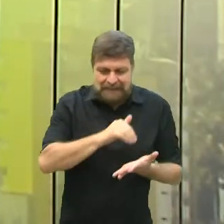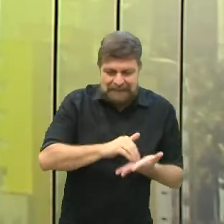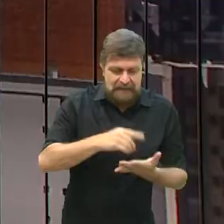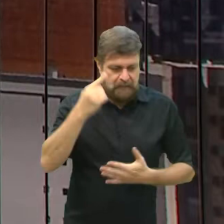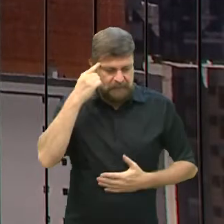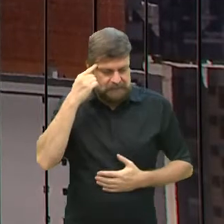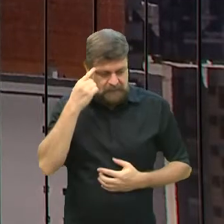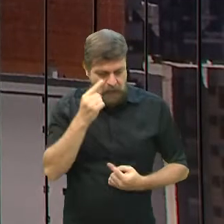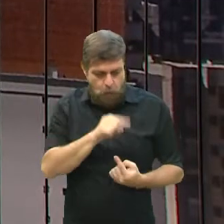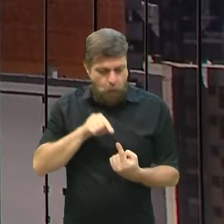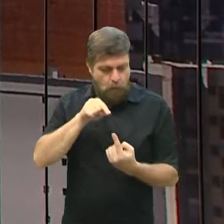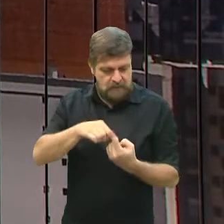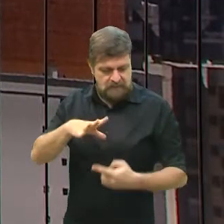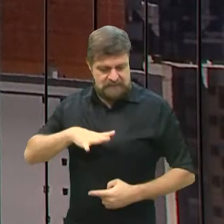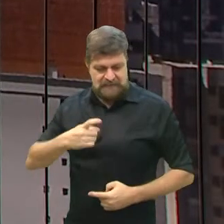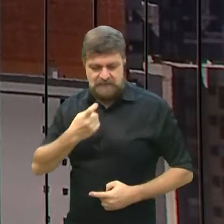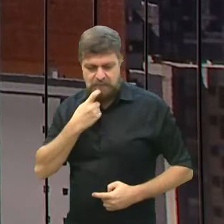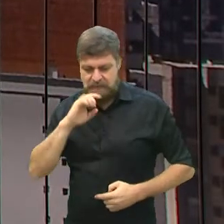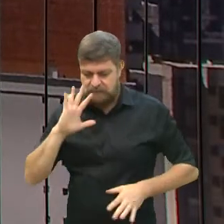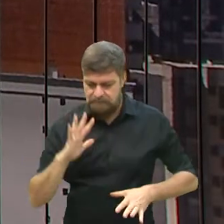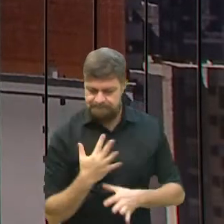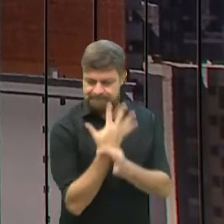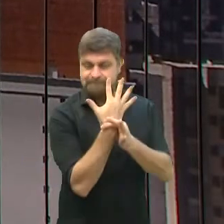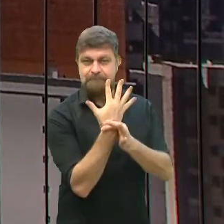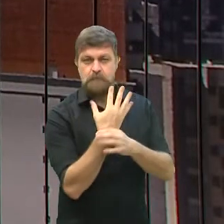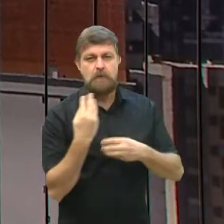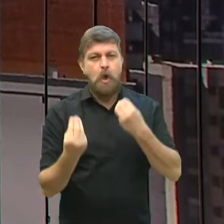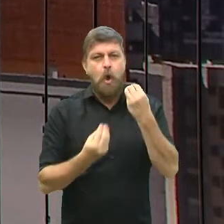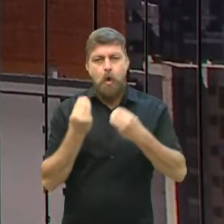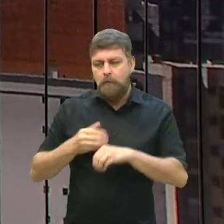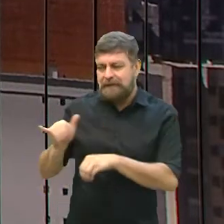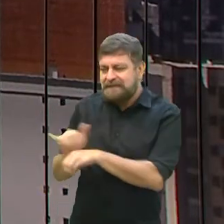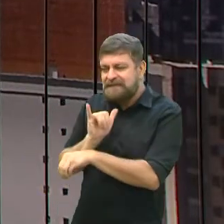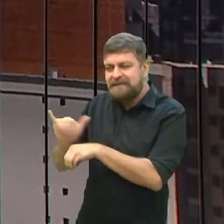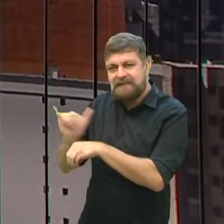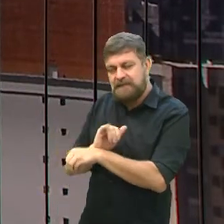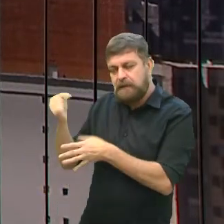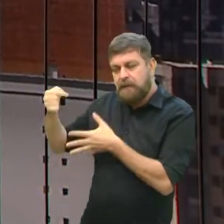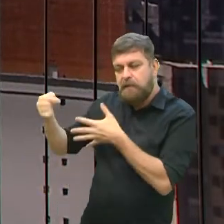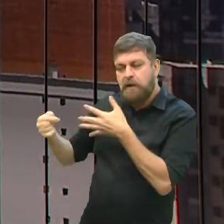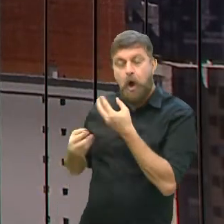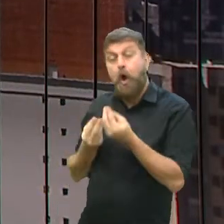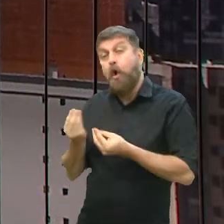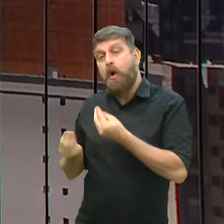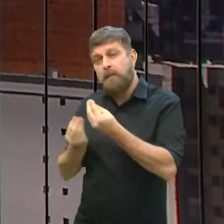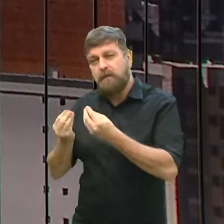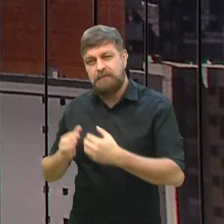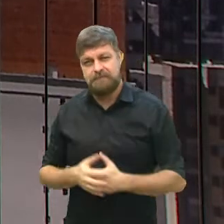a nossa cidade sustentável? Como é que são esses trâmites? Como é que são essas estratégias?